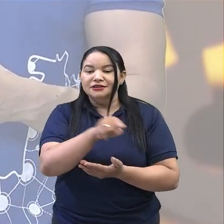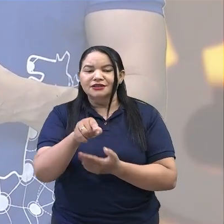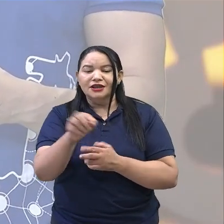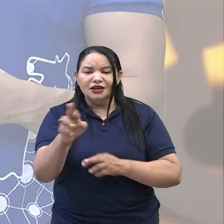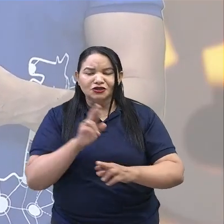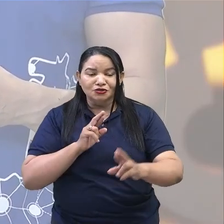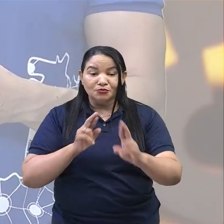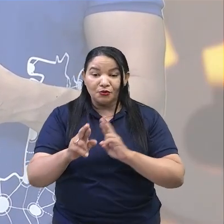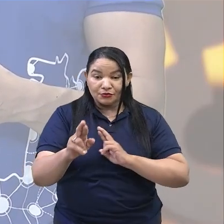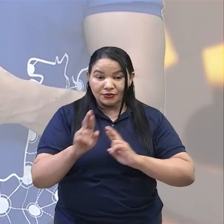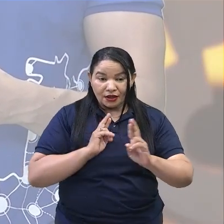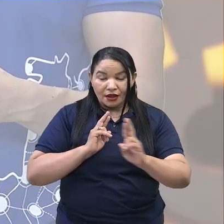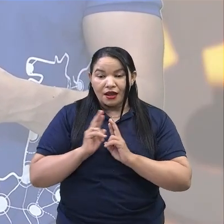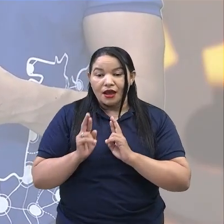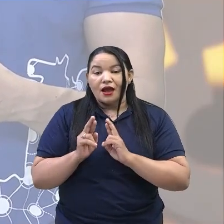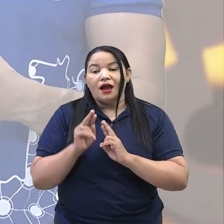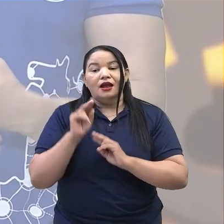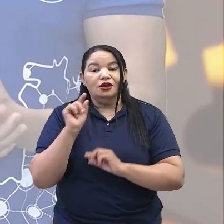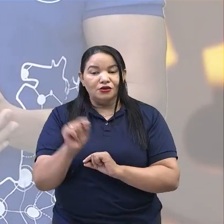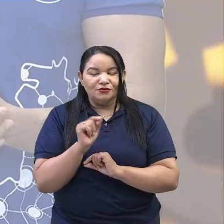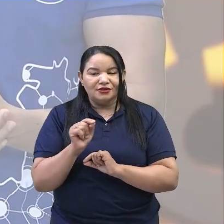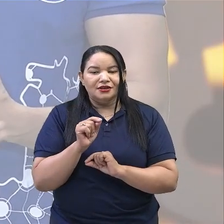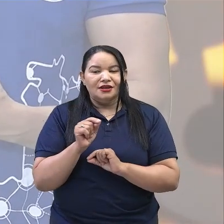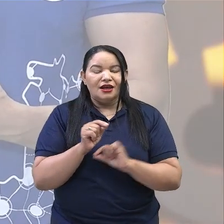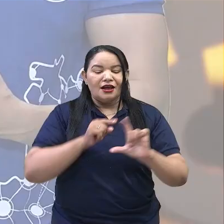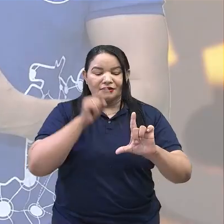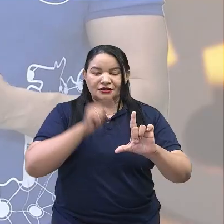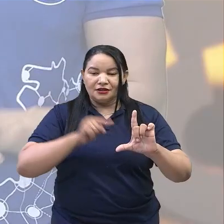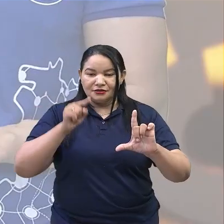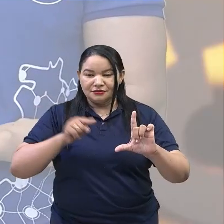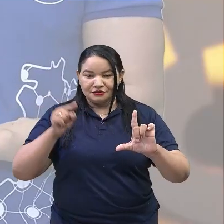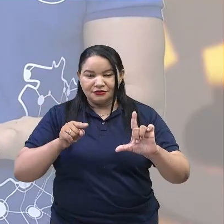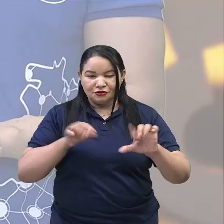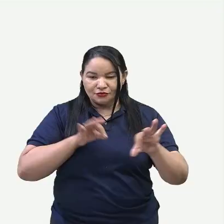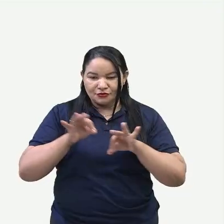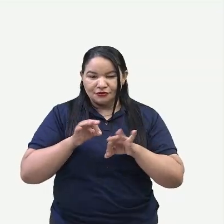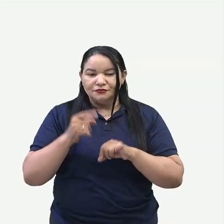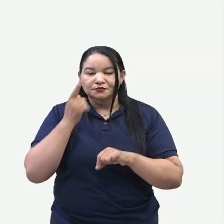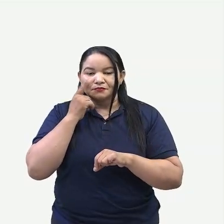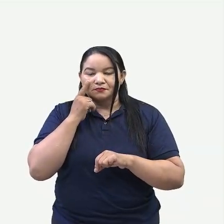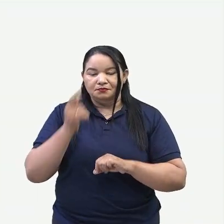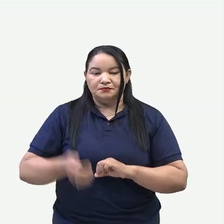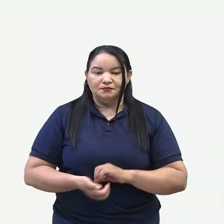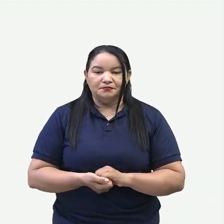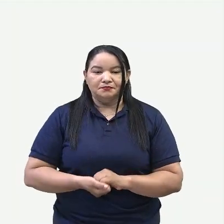resposta dos nossos professores, a gente vai elaborar um gráfico de linhas. Acompanhe aqui comigo.